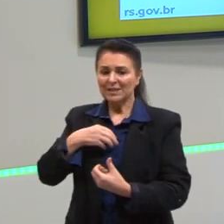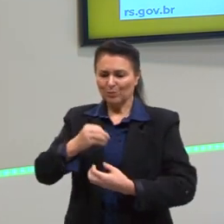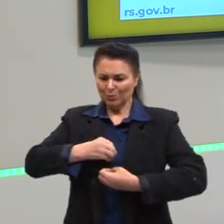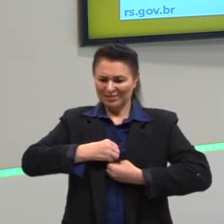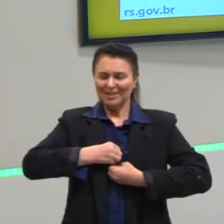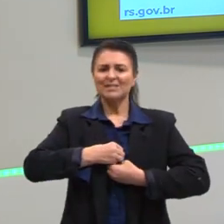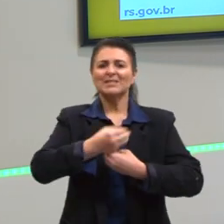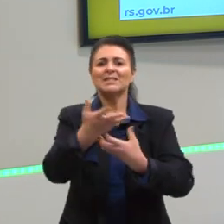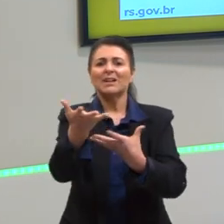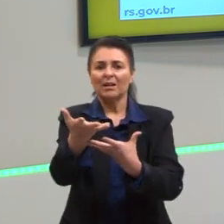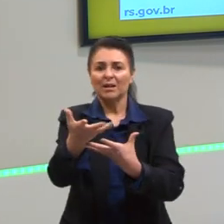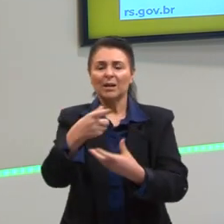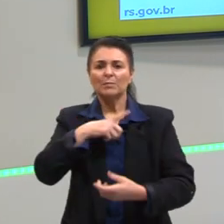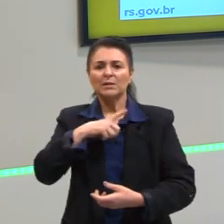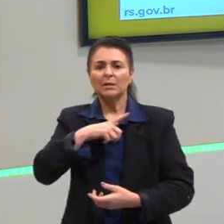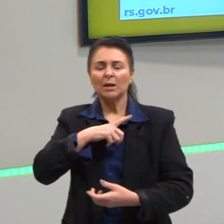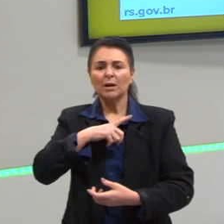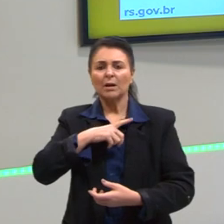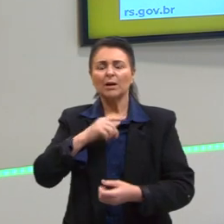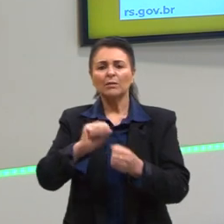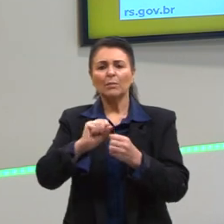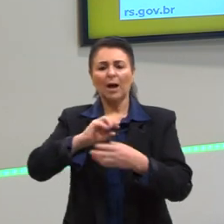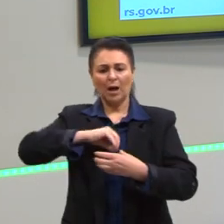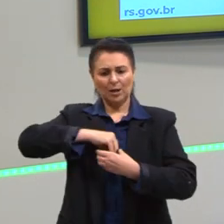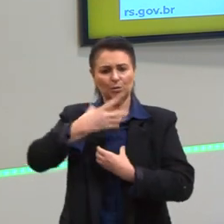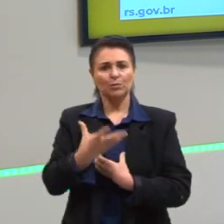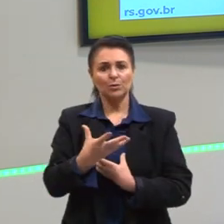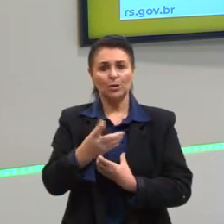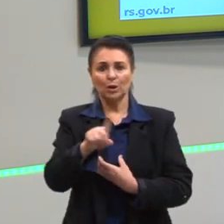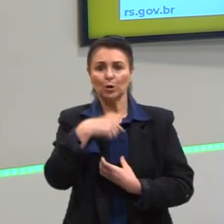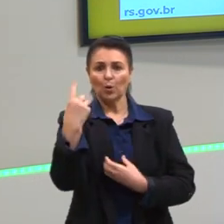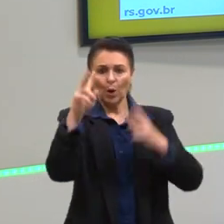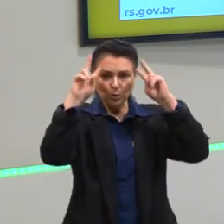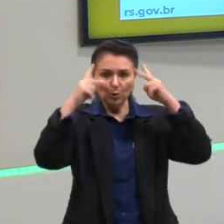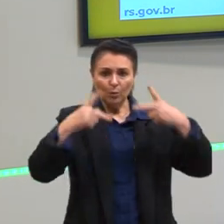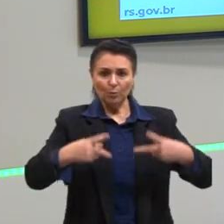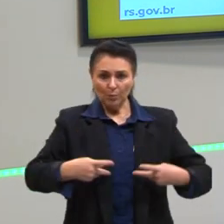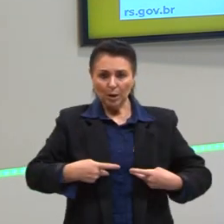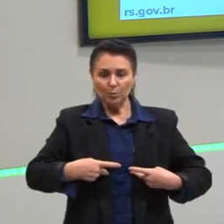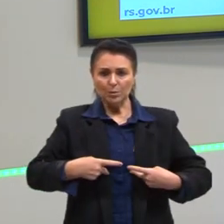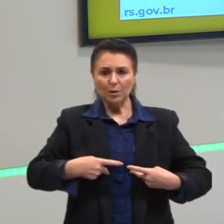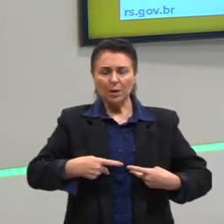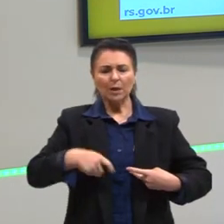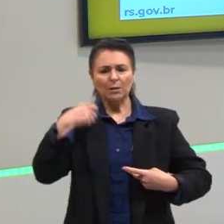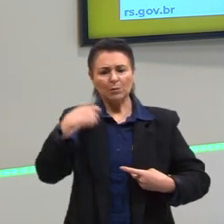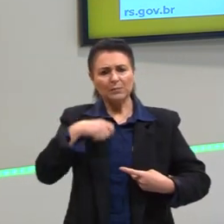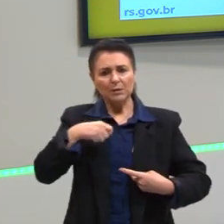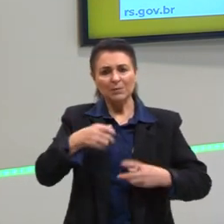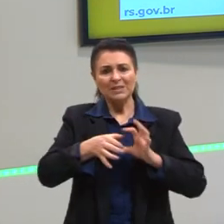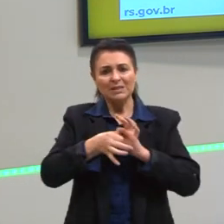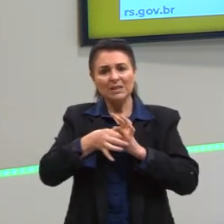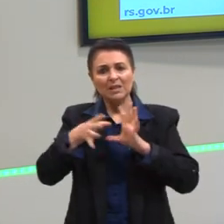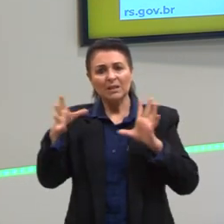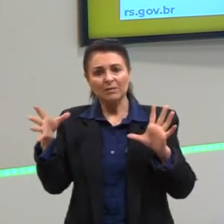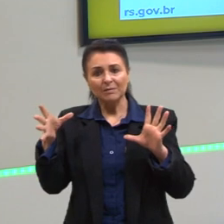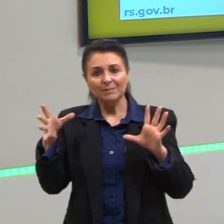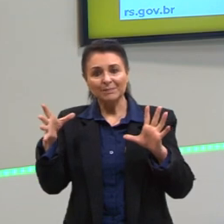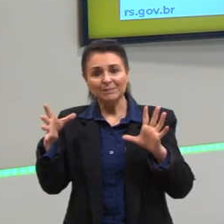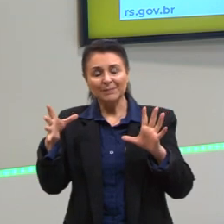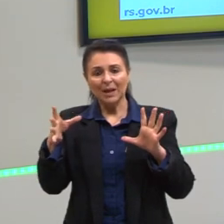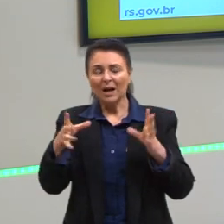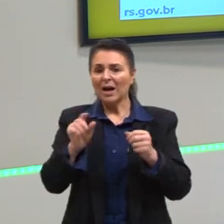nos lançar nós temos que tomar atitudes por isso que o ser humano está condenado a ser livre nós estamos com d e para essas